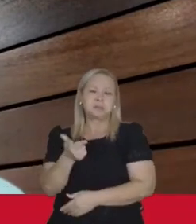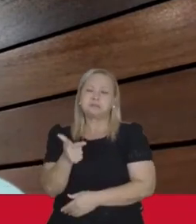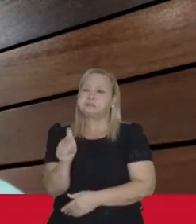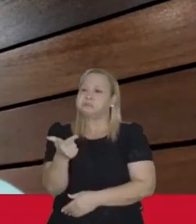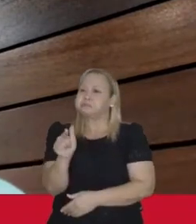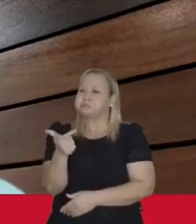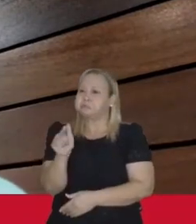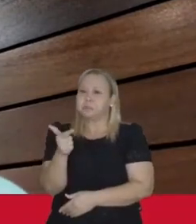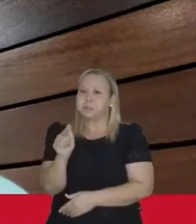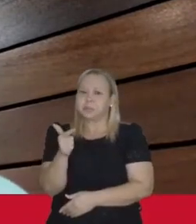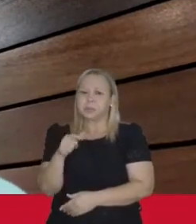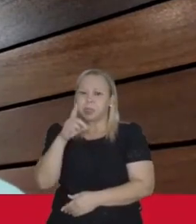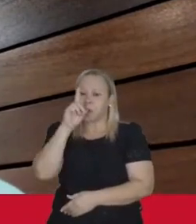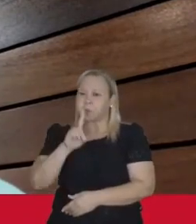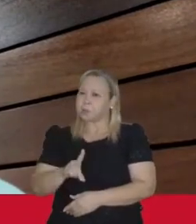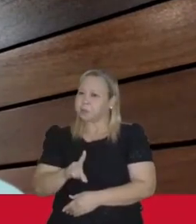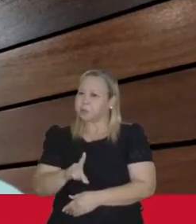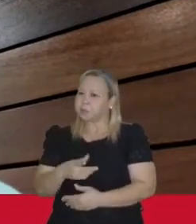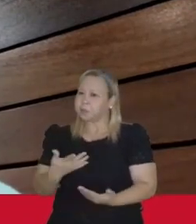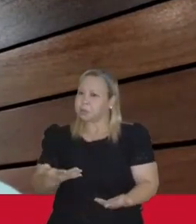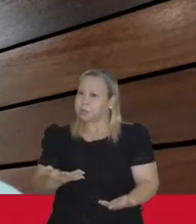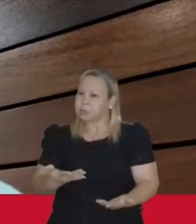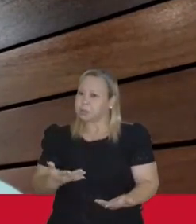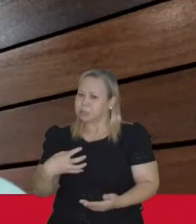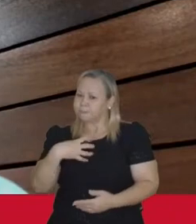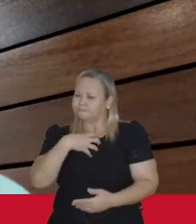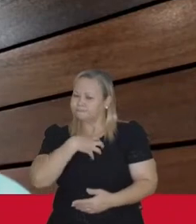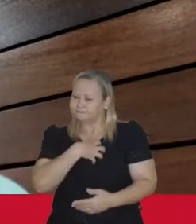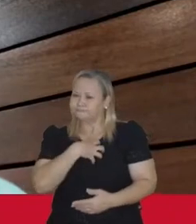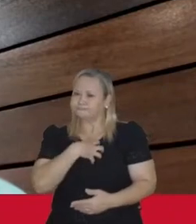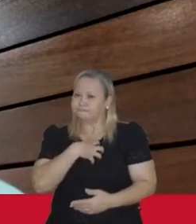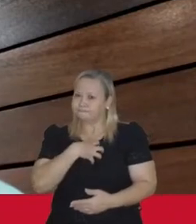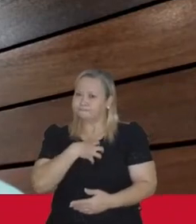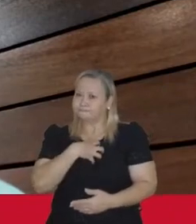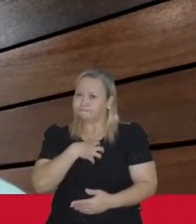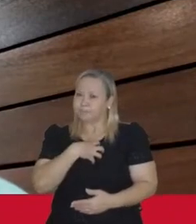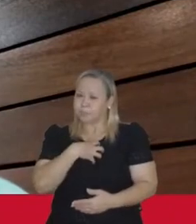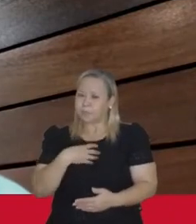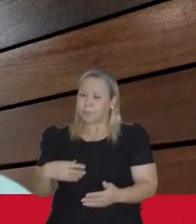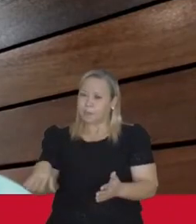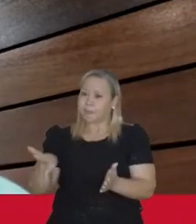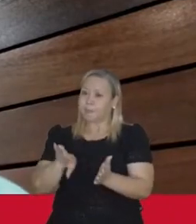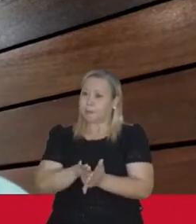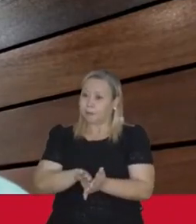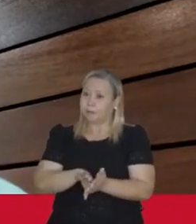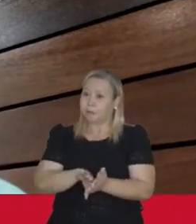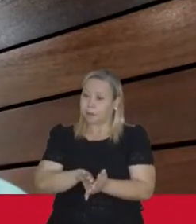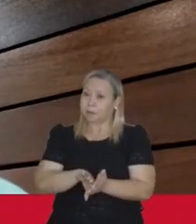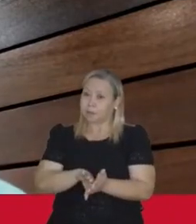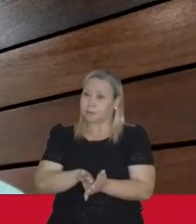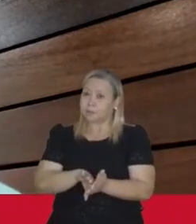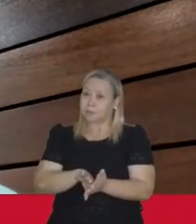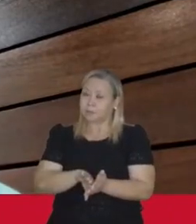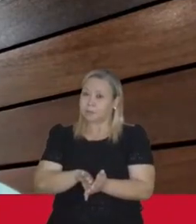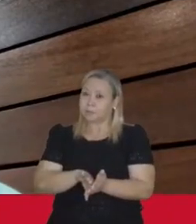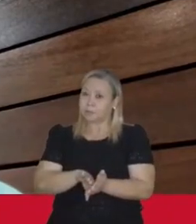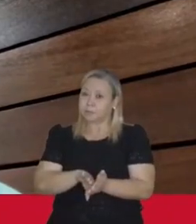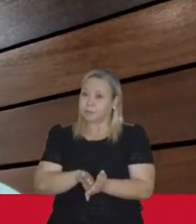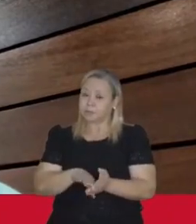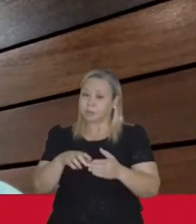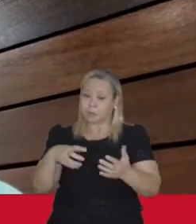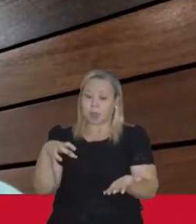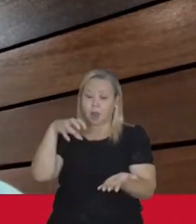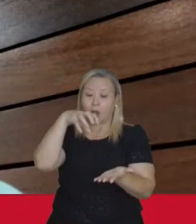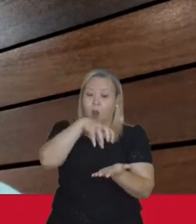tem o direito, a condição de chegar num